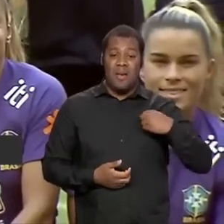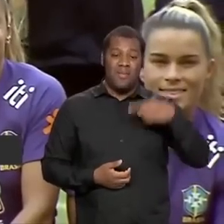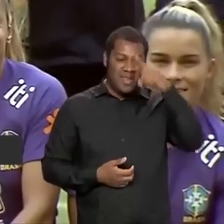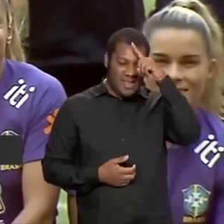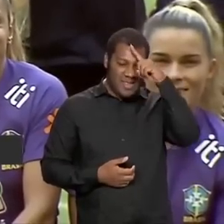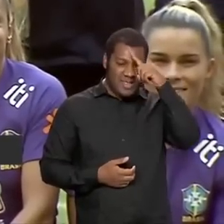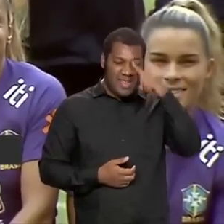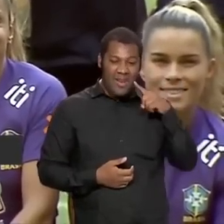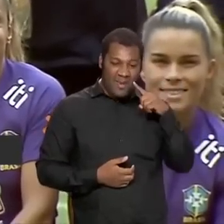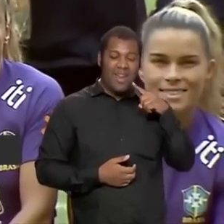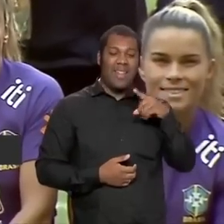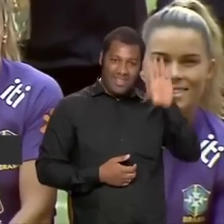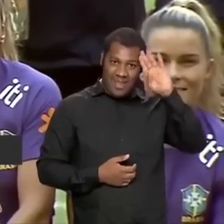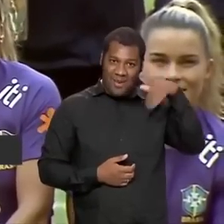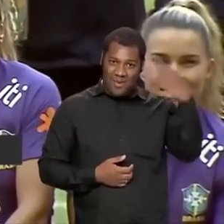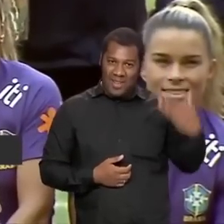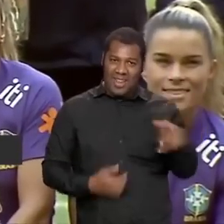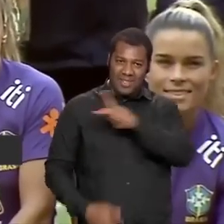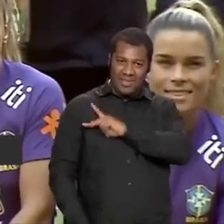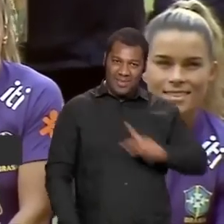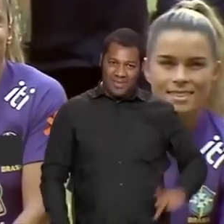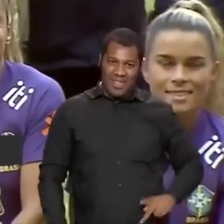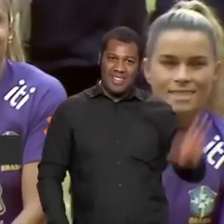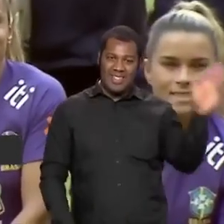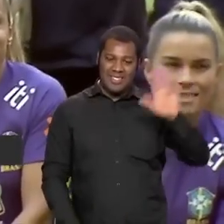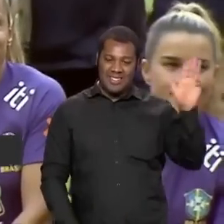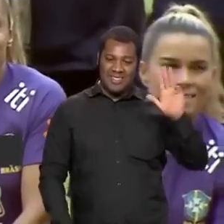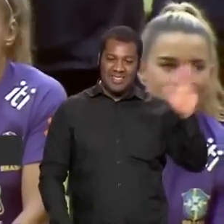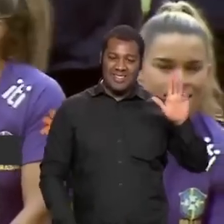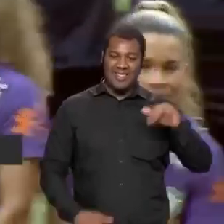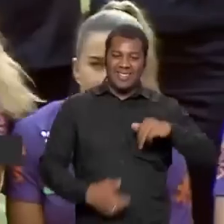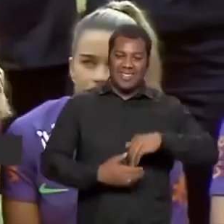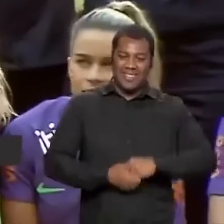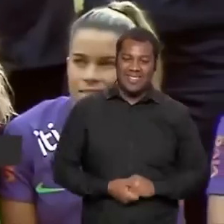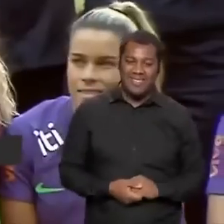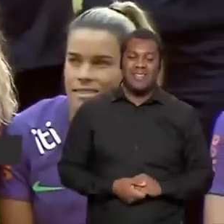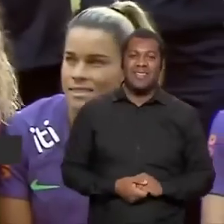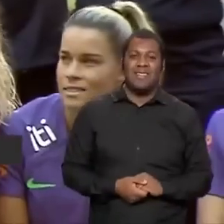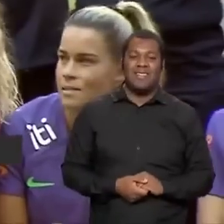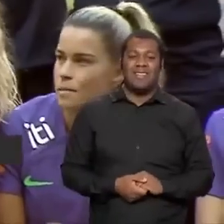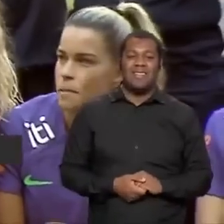do presidente Lula. O nome do Vini não está